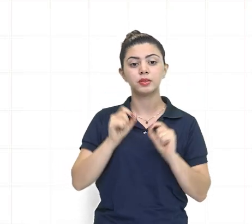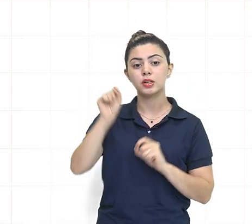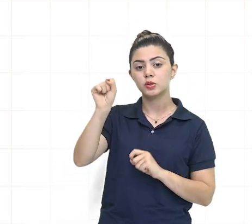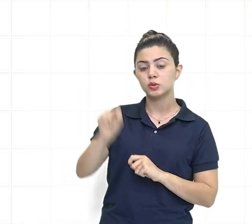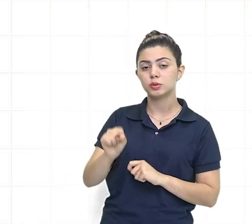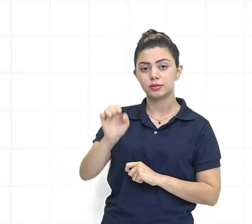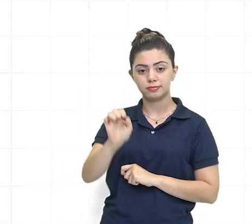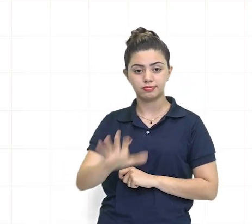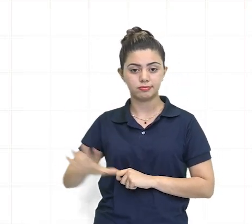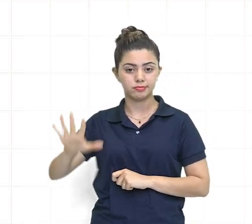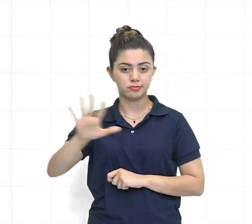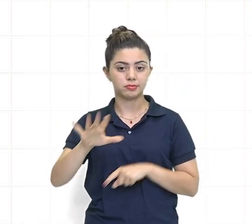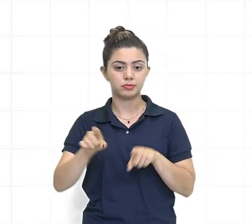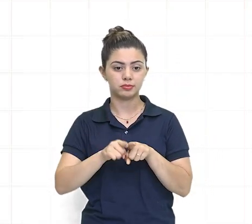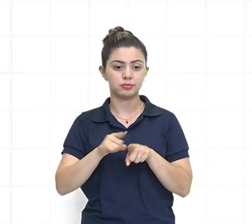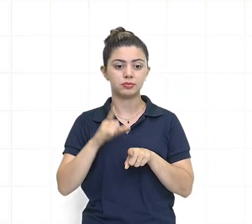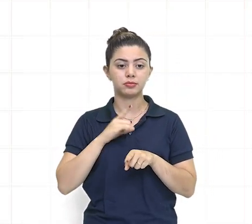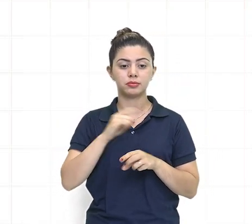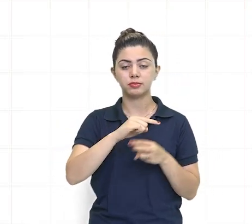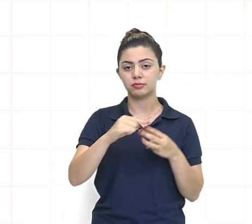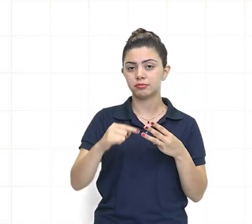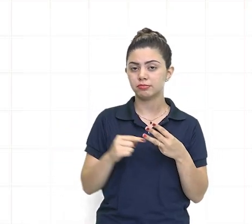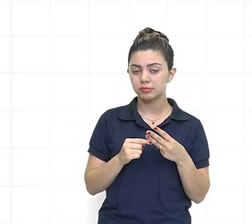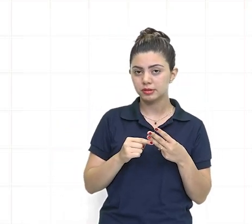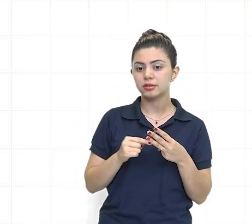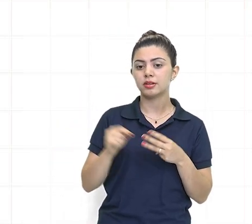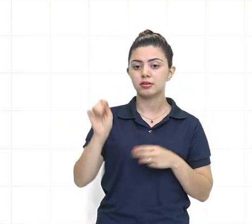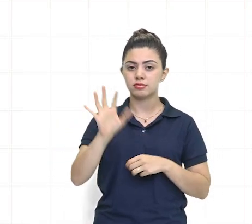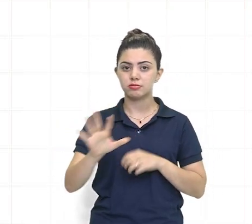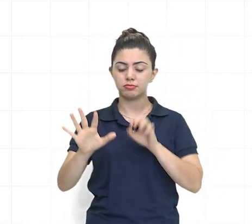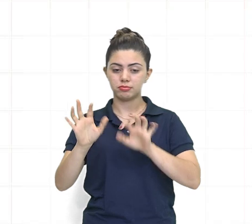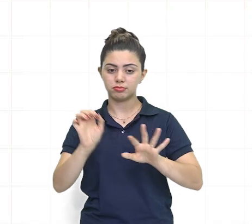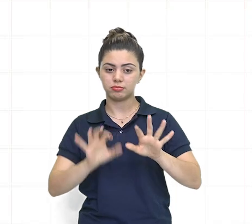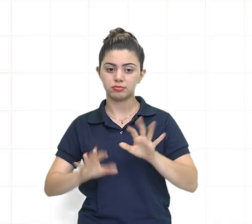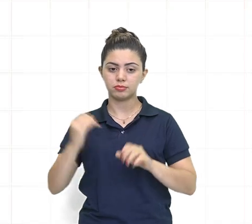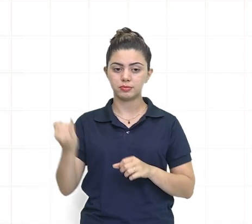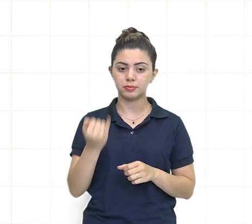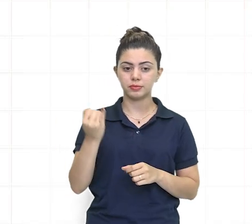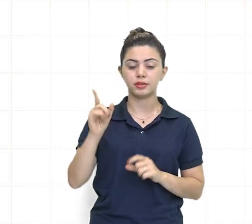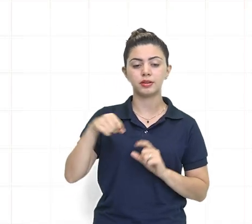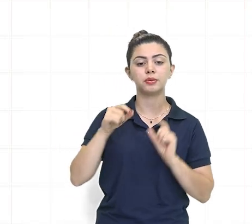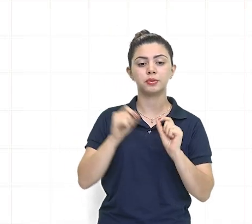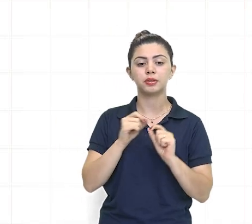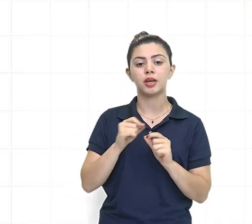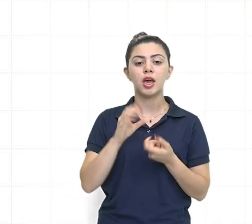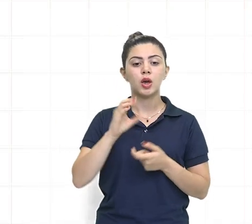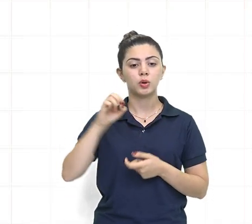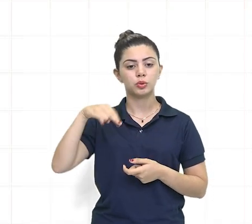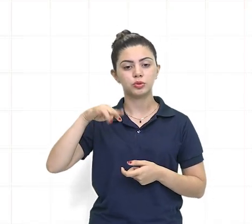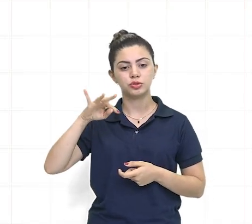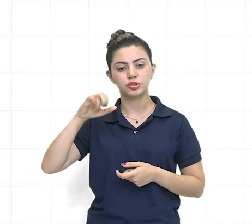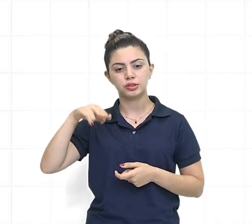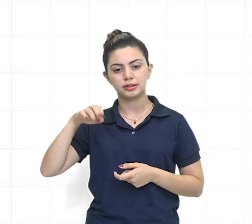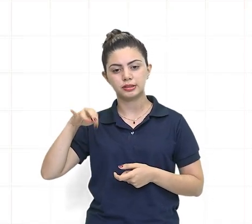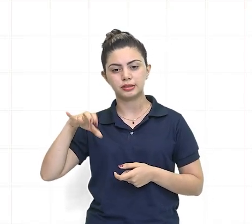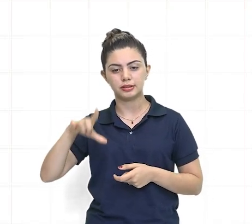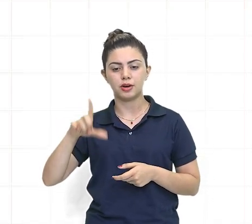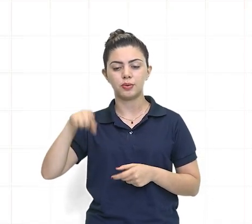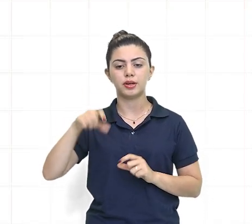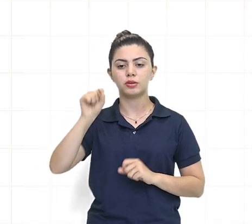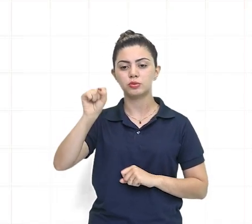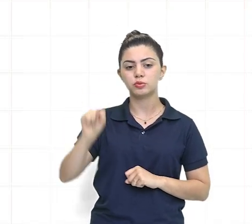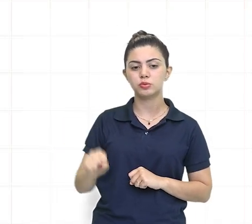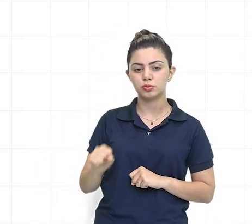da Europa e abrangia 3 importantes regiões. A Grécia continental, situada ao sul da